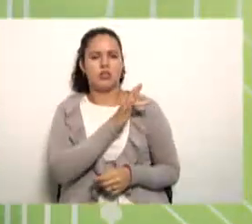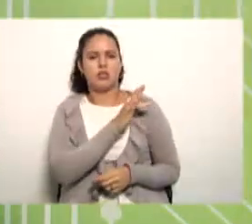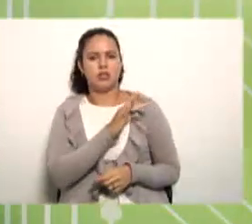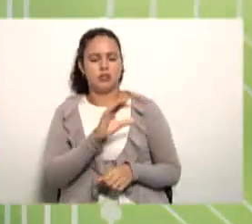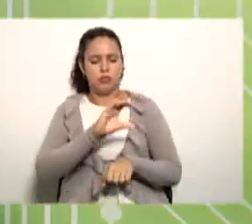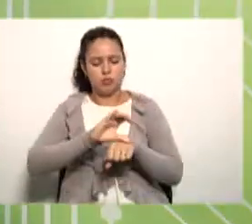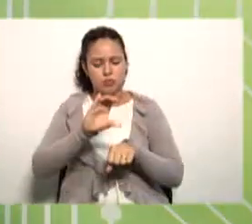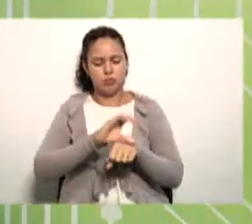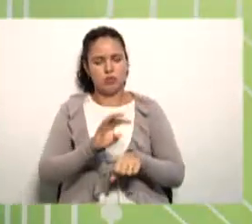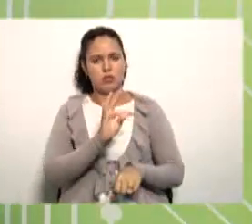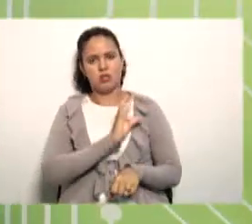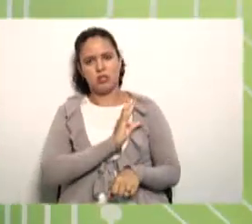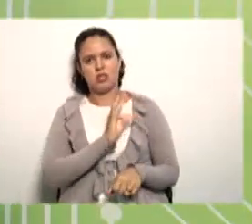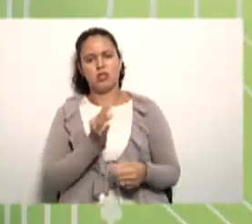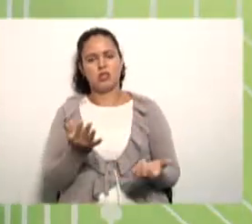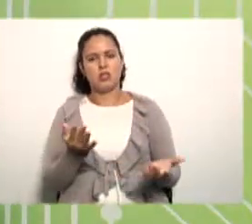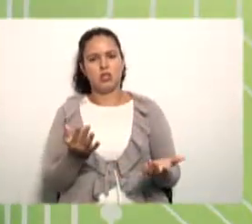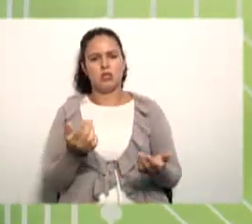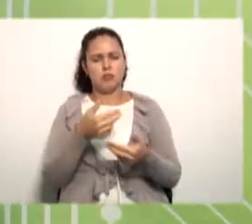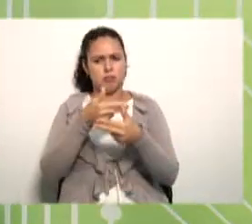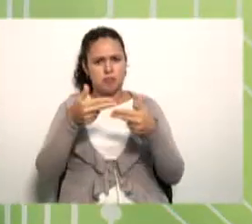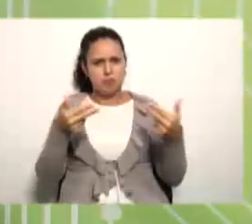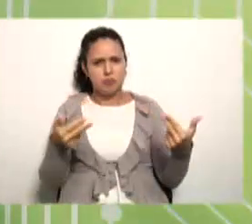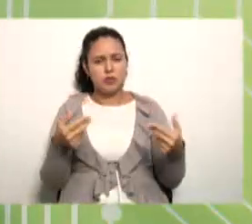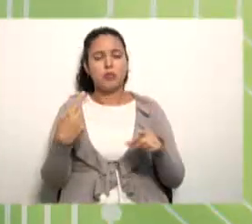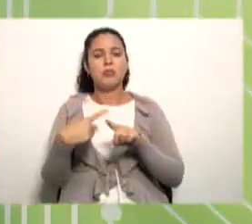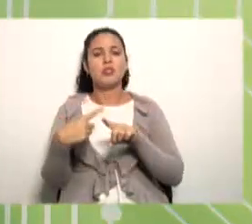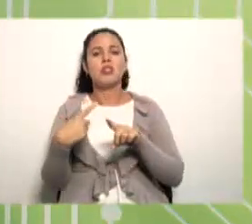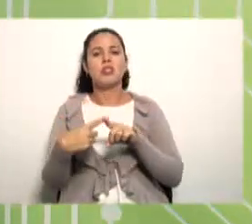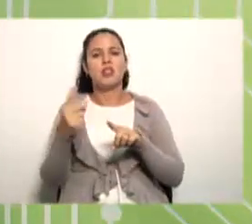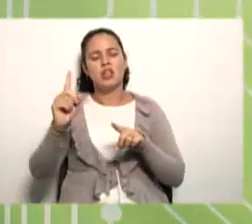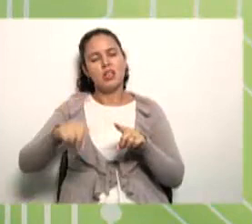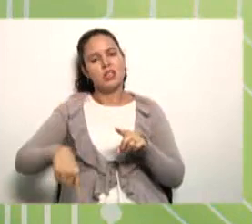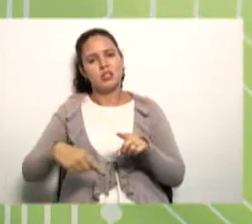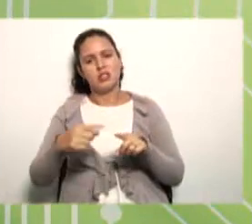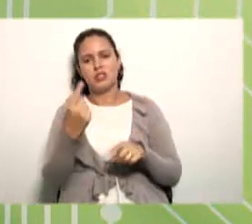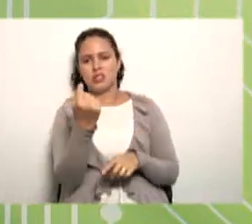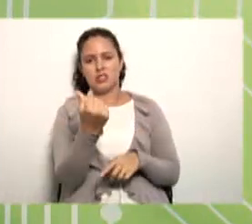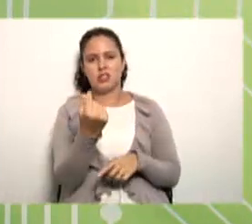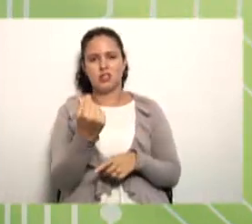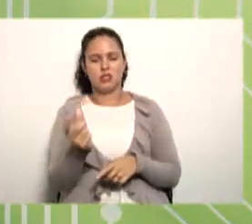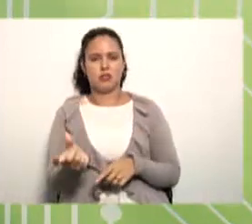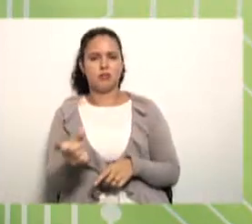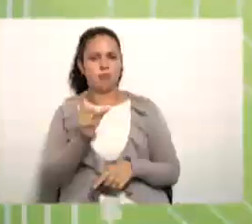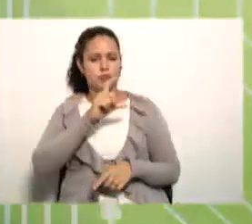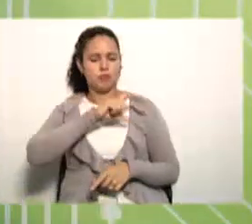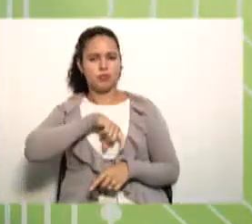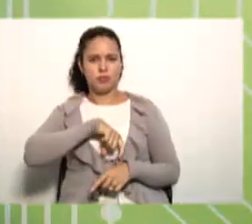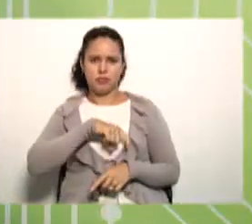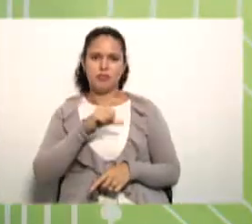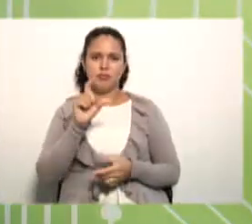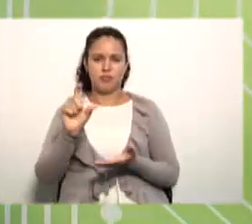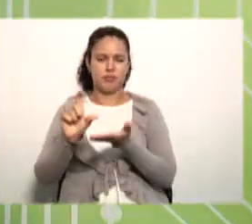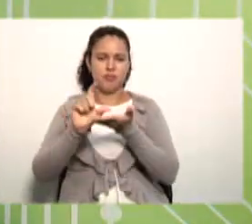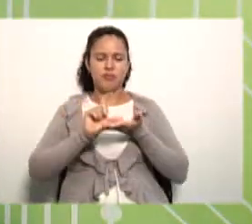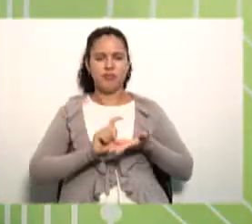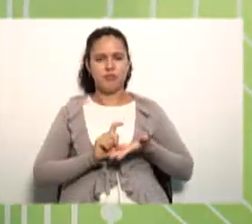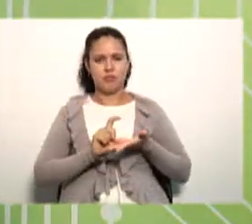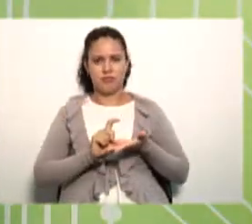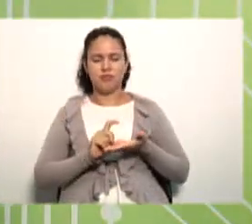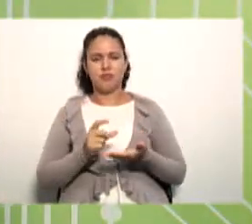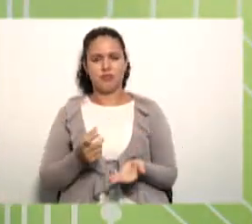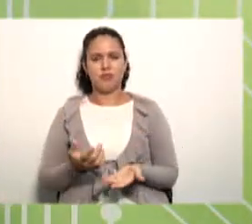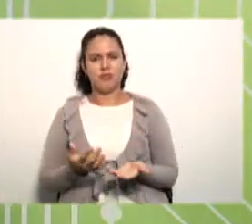de incentivos que podem melhorar a nossa decisão por alguma coisa. Por exemplo, quando fica mais fácil conseguir um